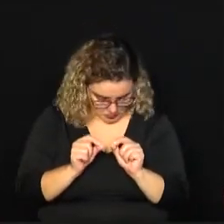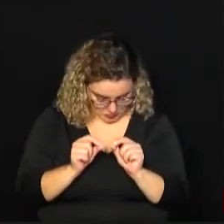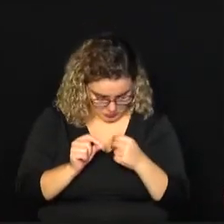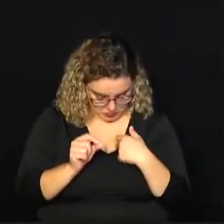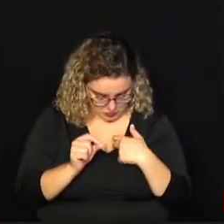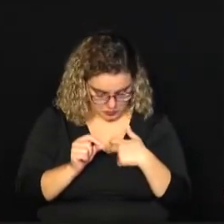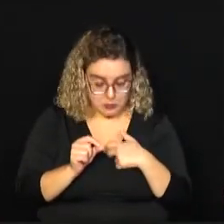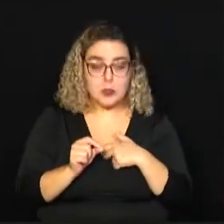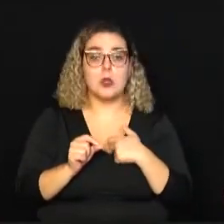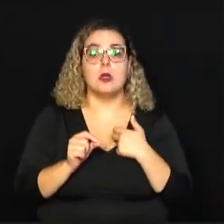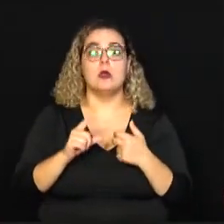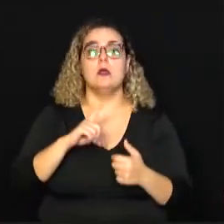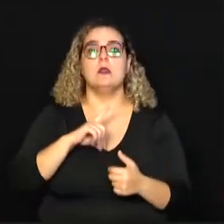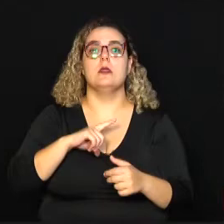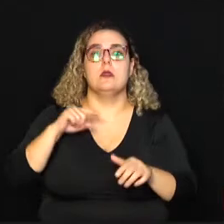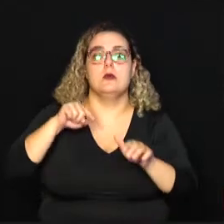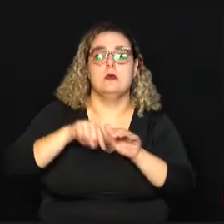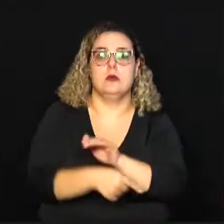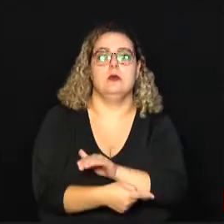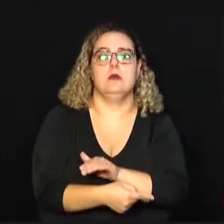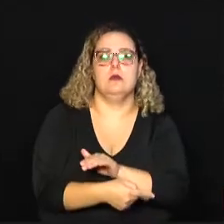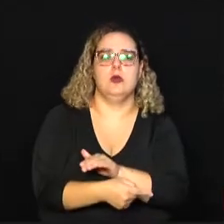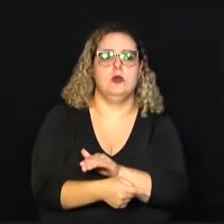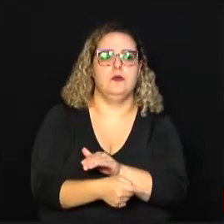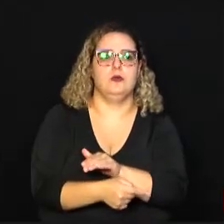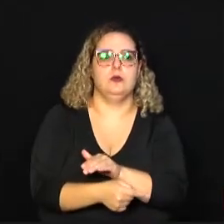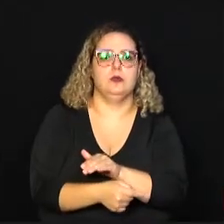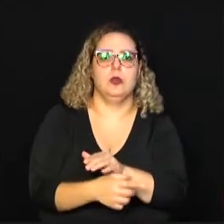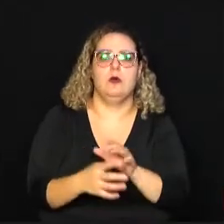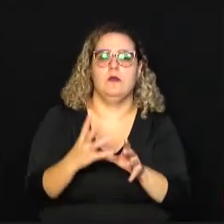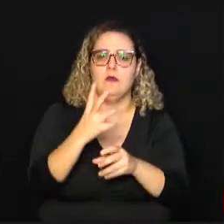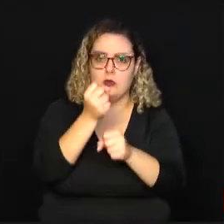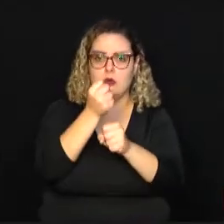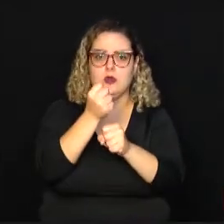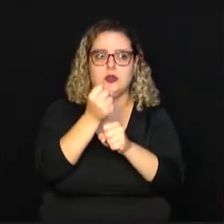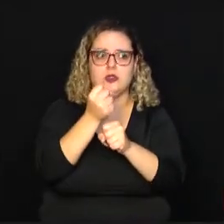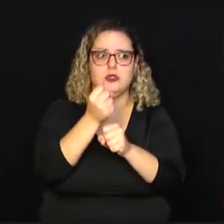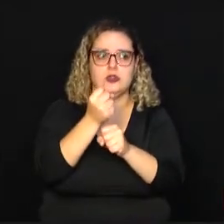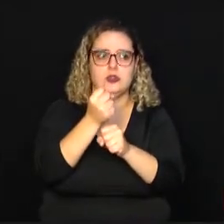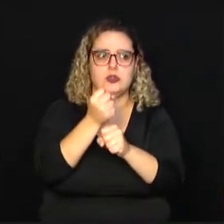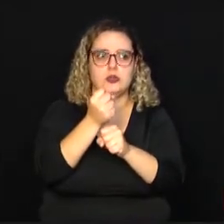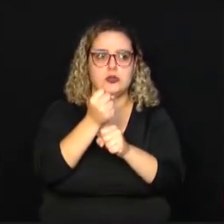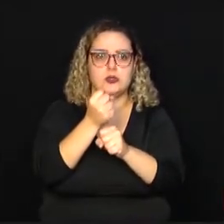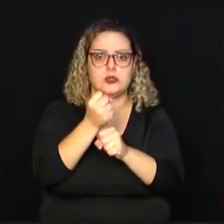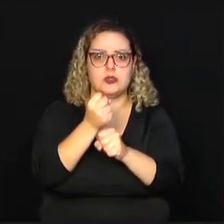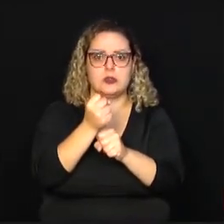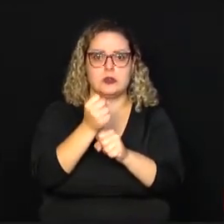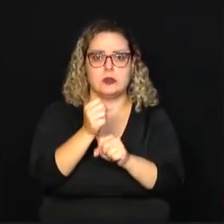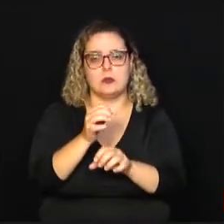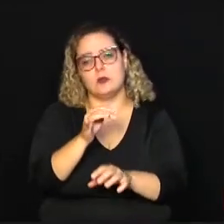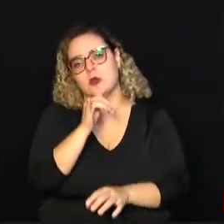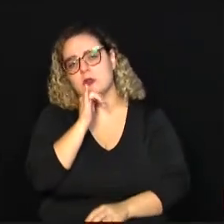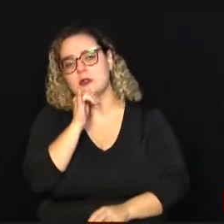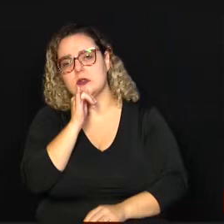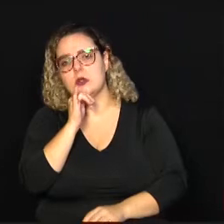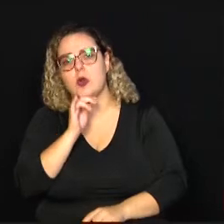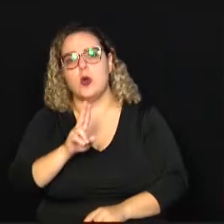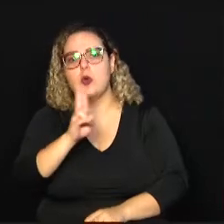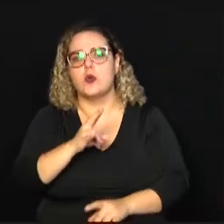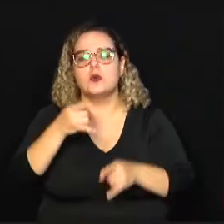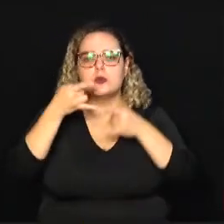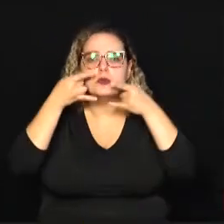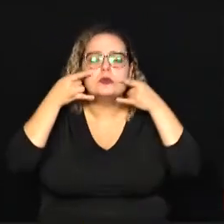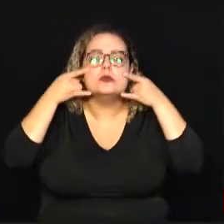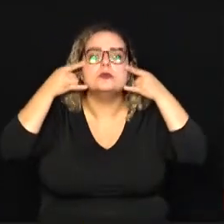termos uma adesão mais profunda, mais intensa às medidas de adoção, por exemplo, do uso de máscaras. Nós